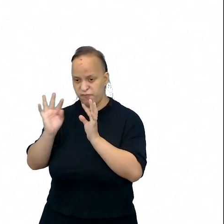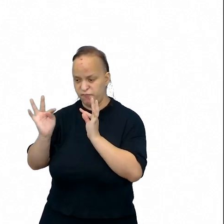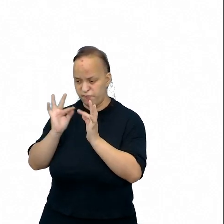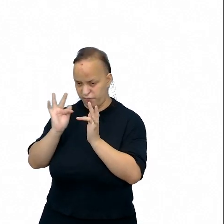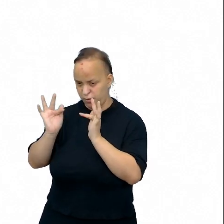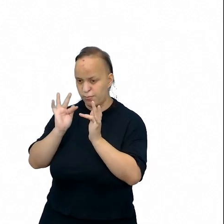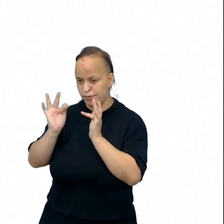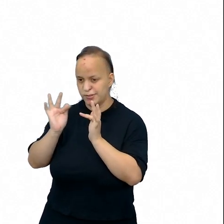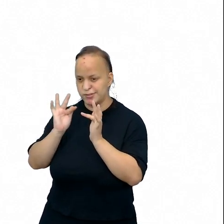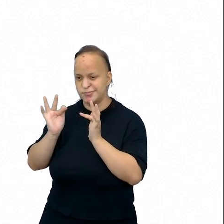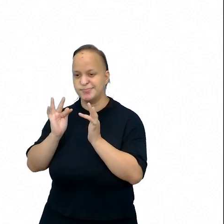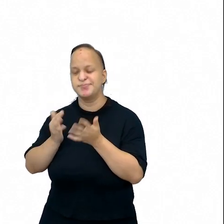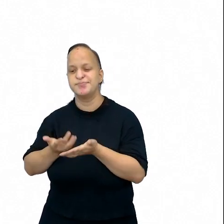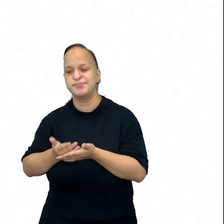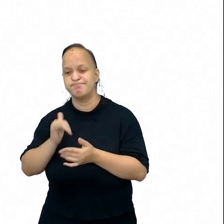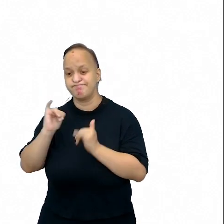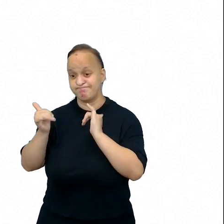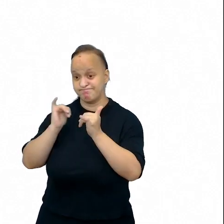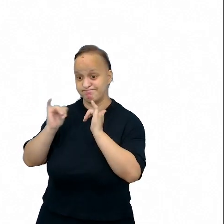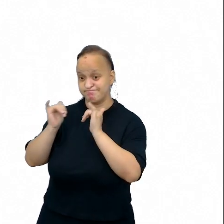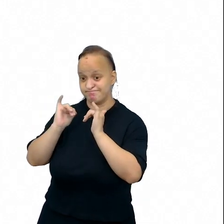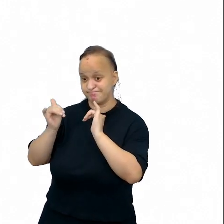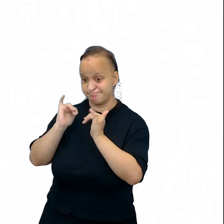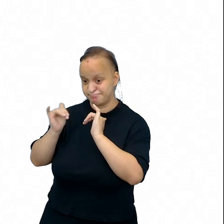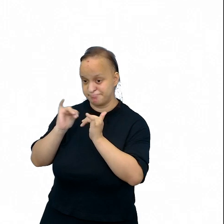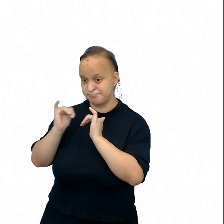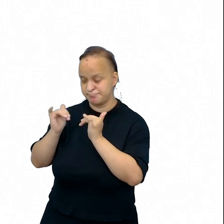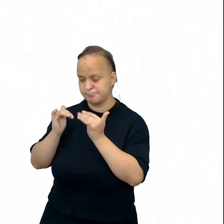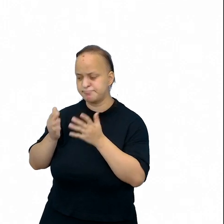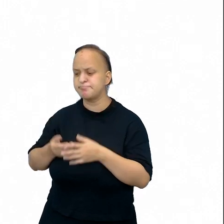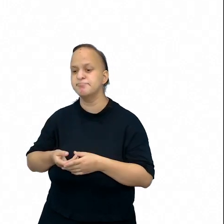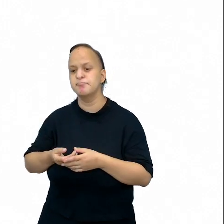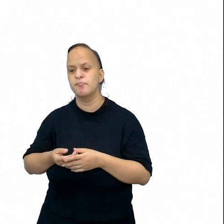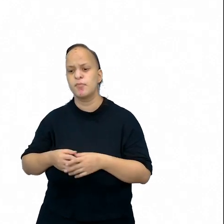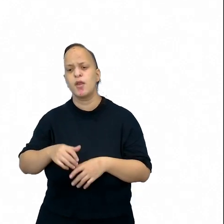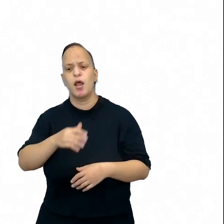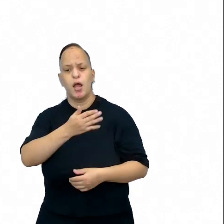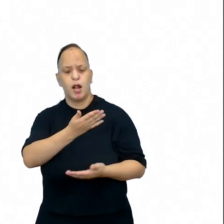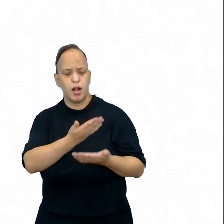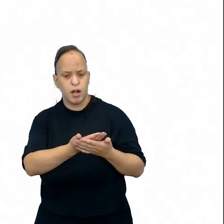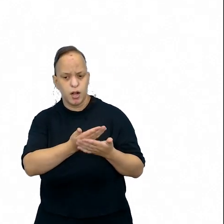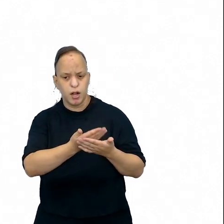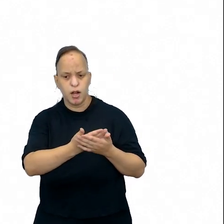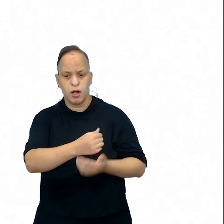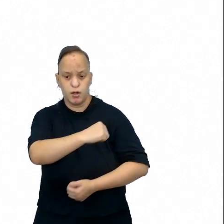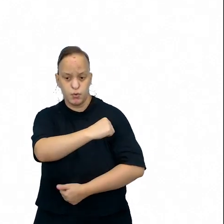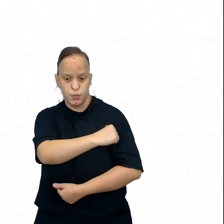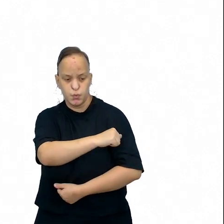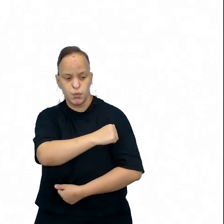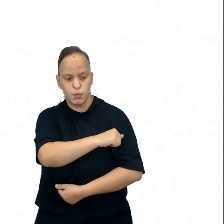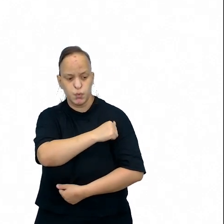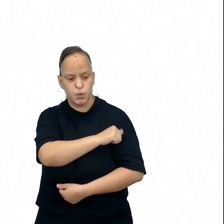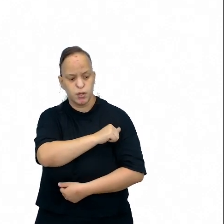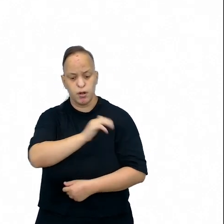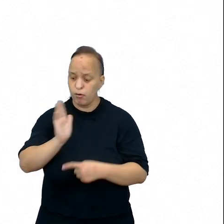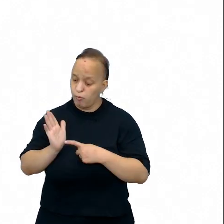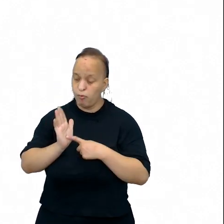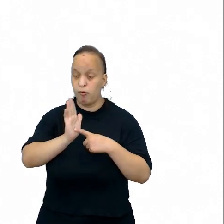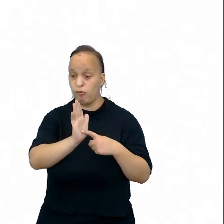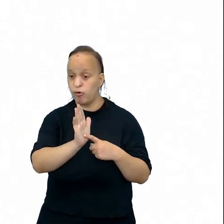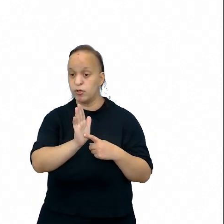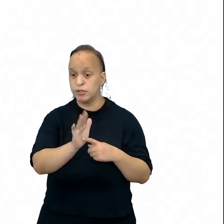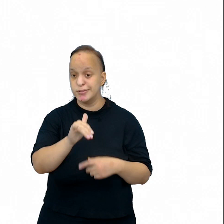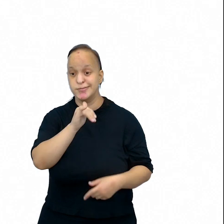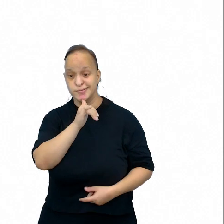muito importante se tratar e levar para o estudante alguns exemplos, outros textos, né? Então, essa aula ela foi